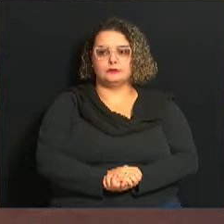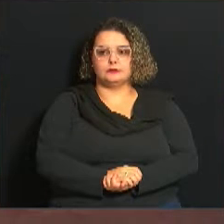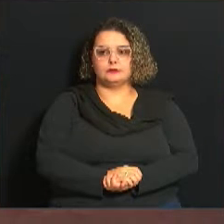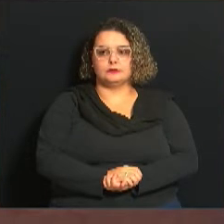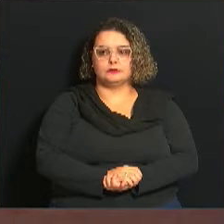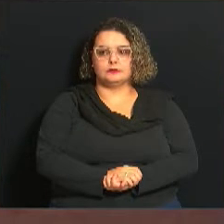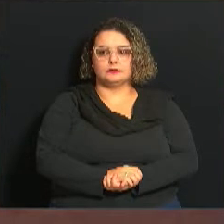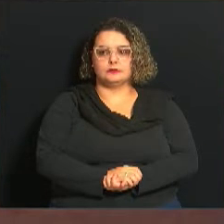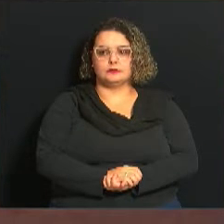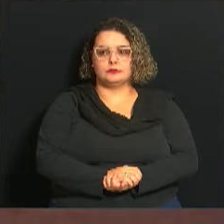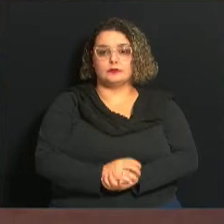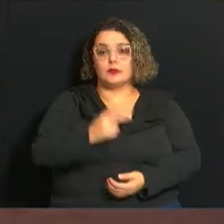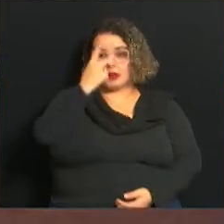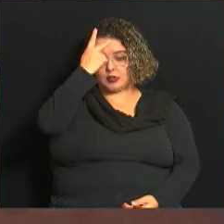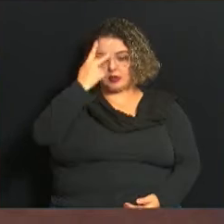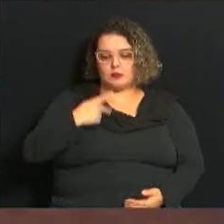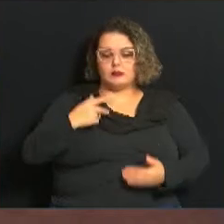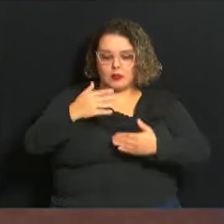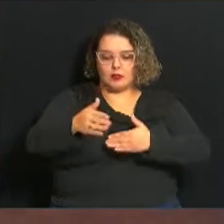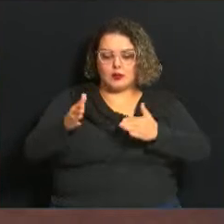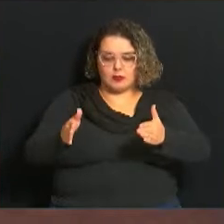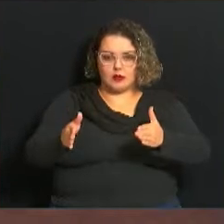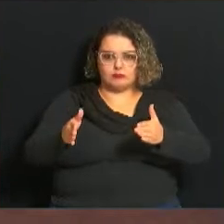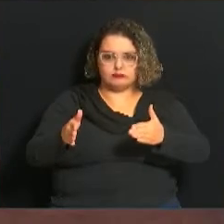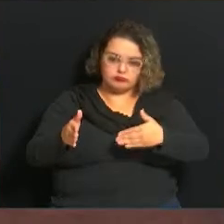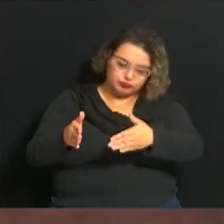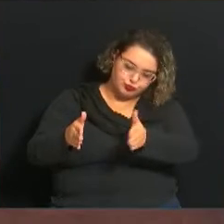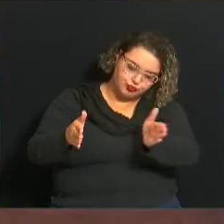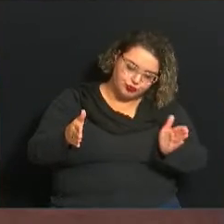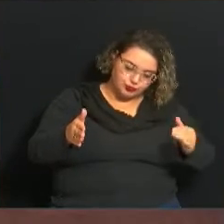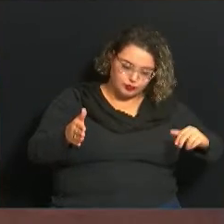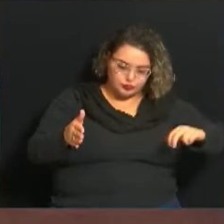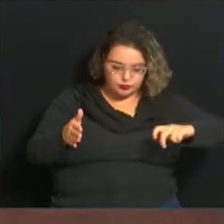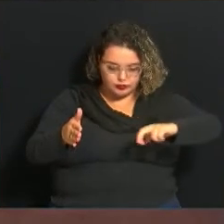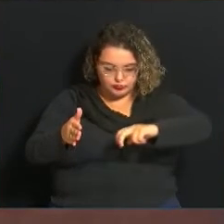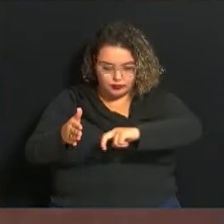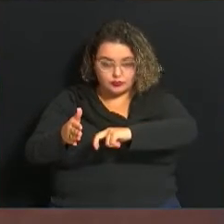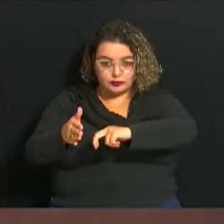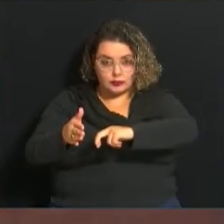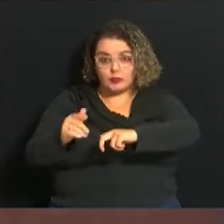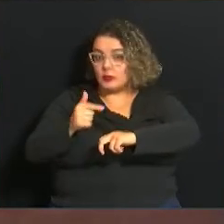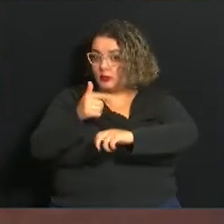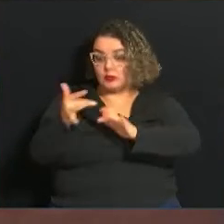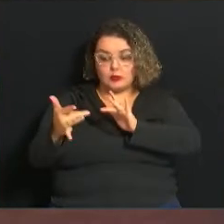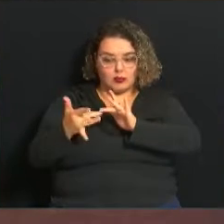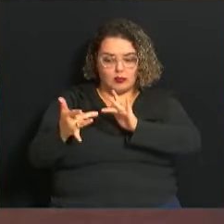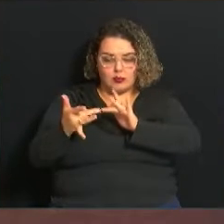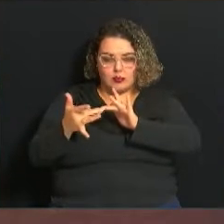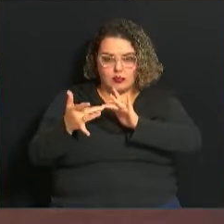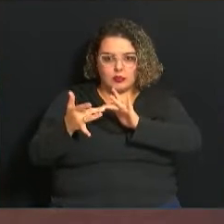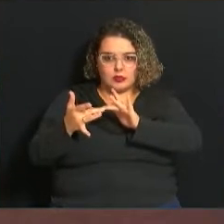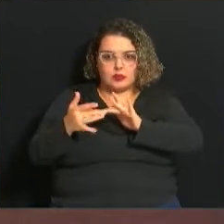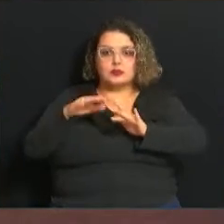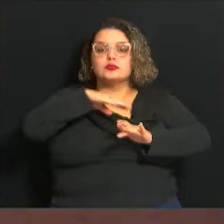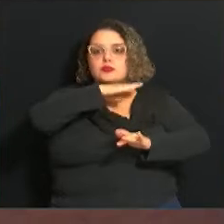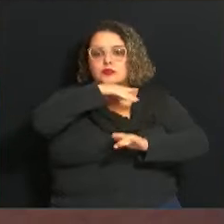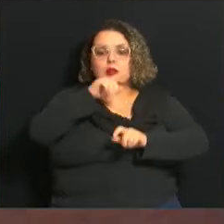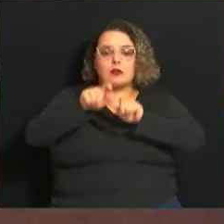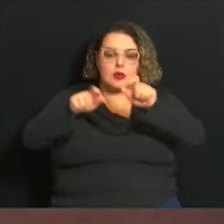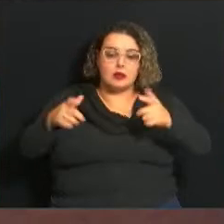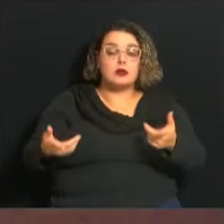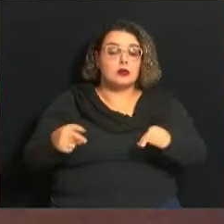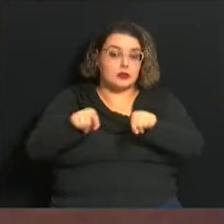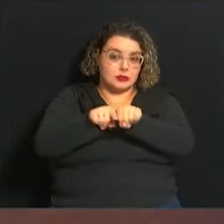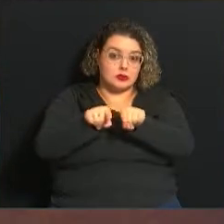As próprias caixas já é uma forma de segurança, para não haver contato do animal com as pessoas. E também,